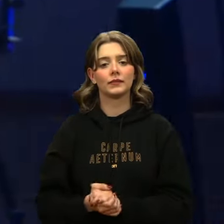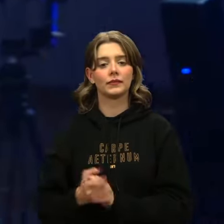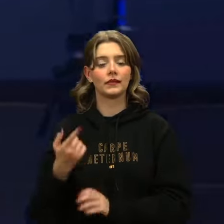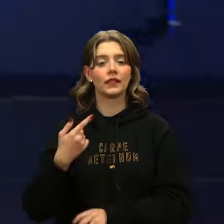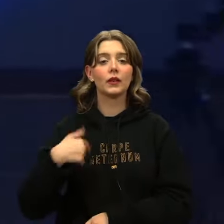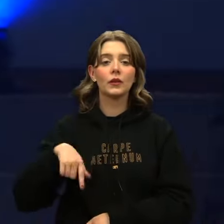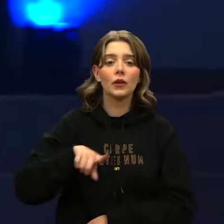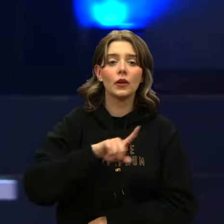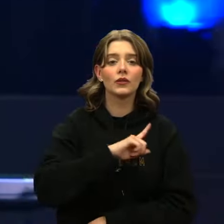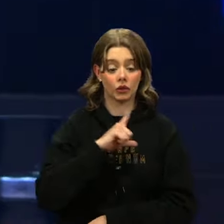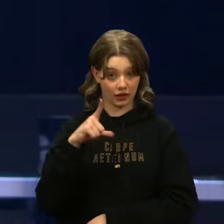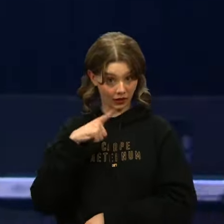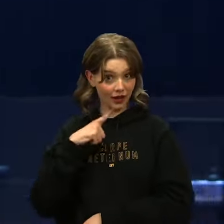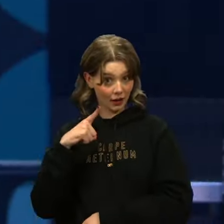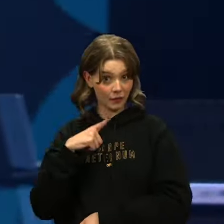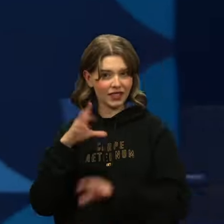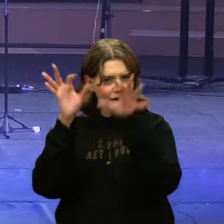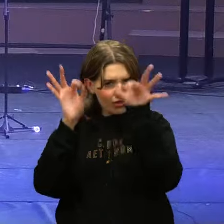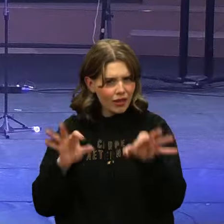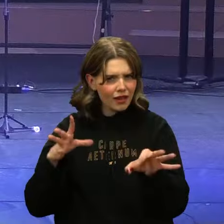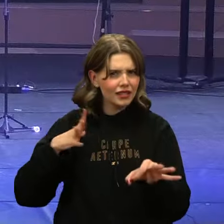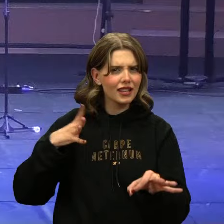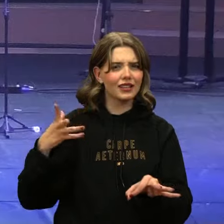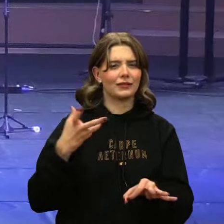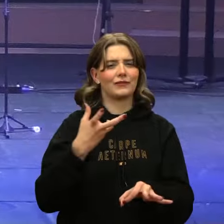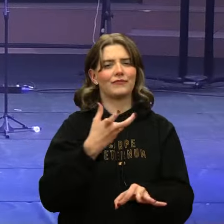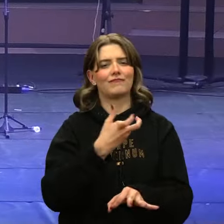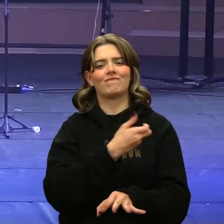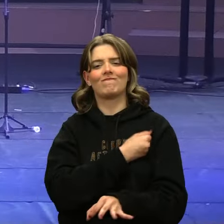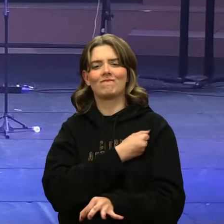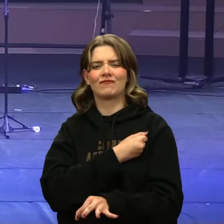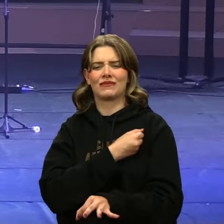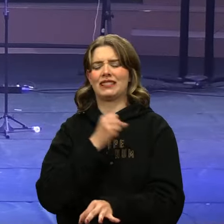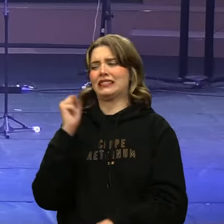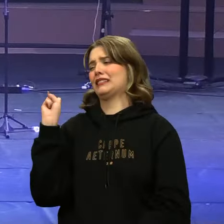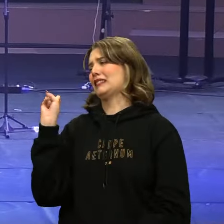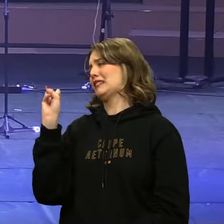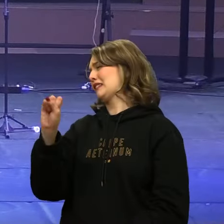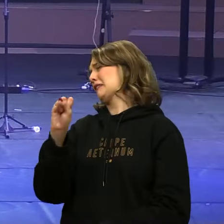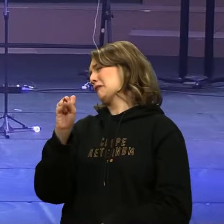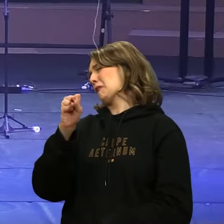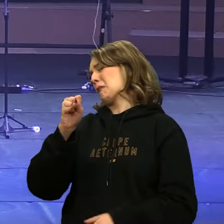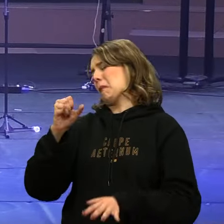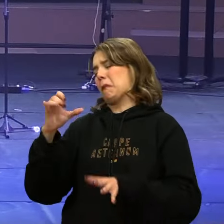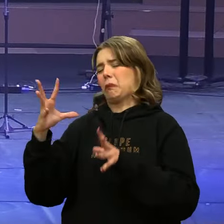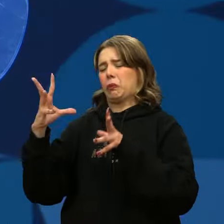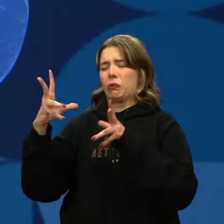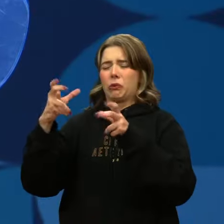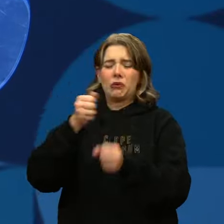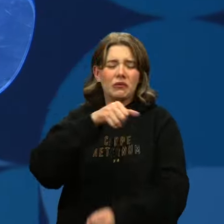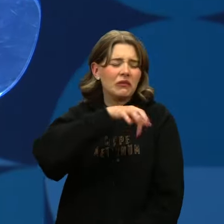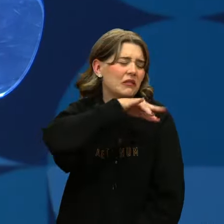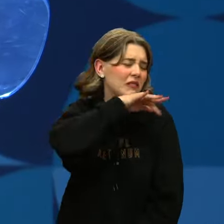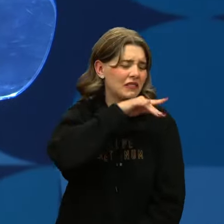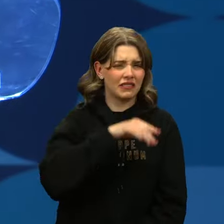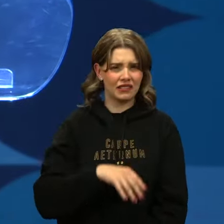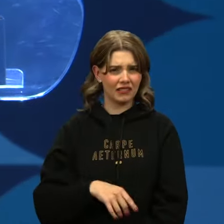Nós que temos essa salvação, nós temos a garantia que se até o pior acontecer com a gente, se nós